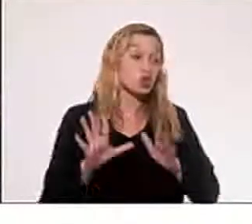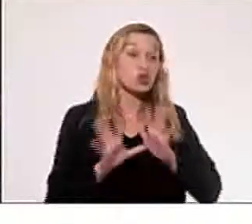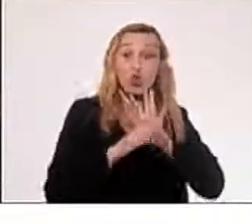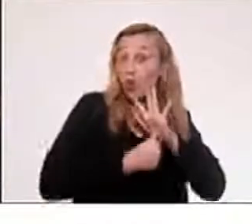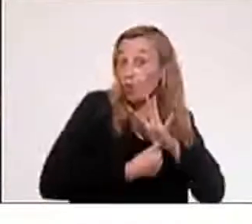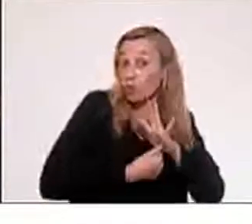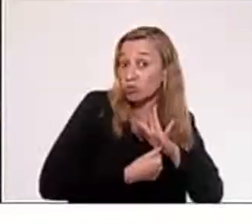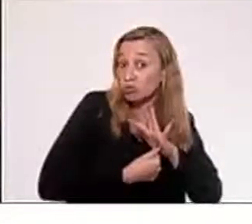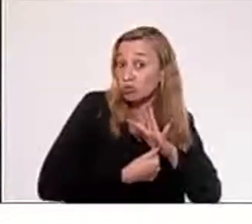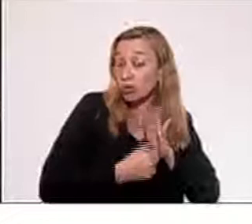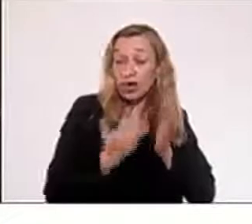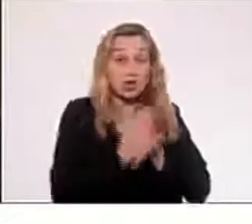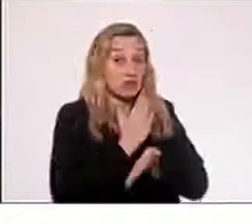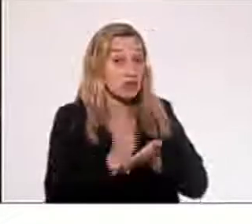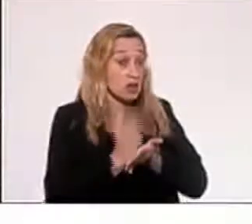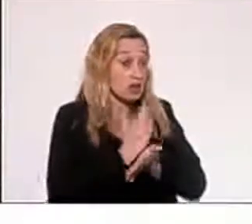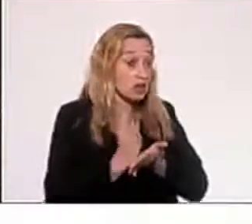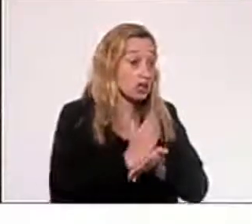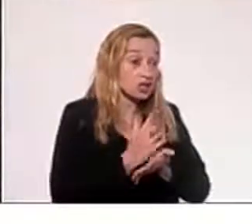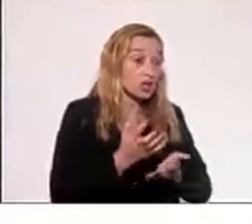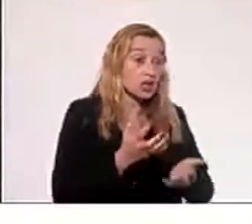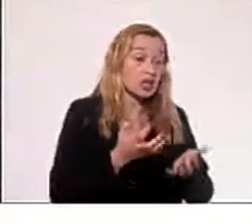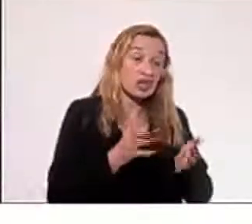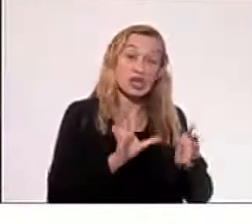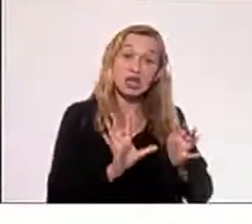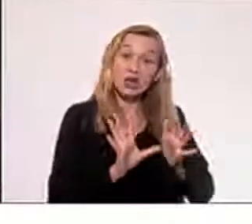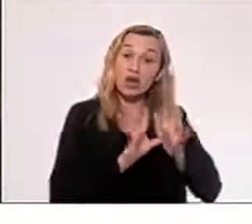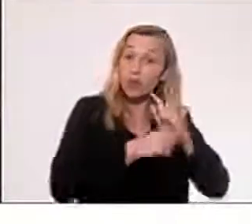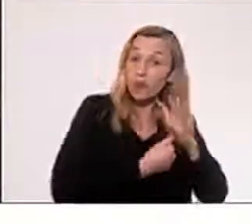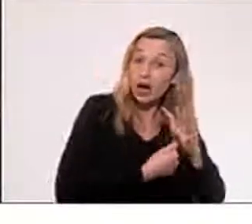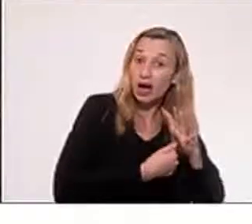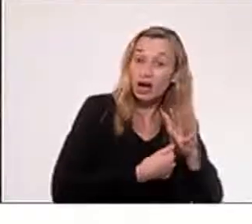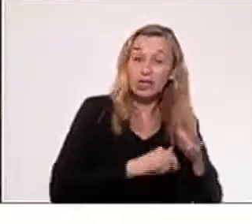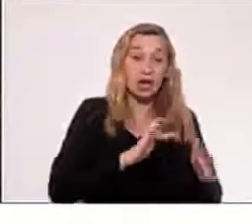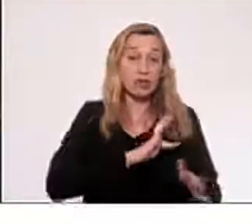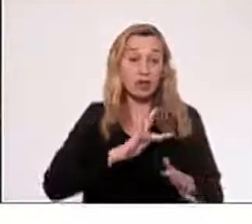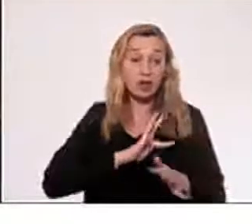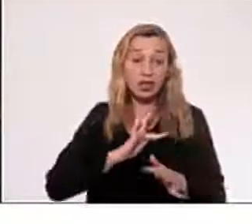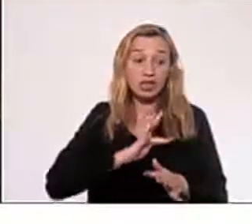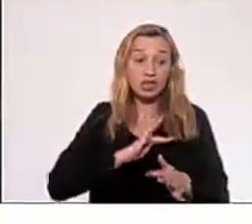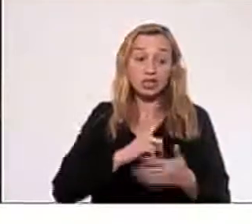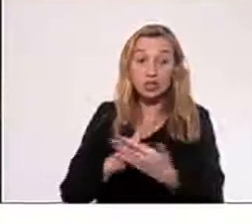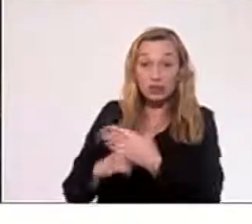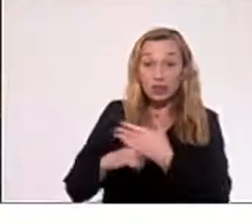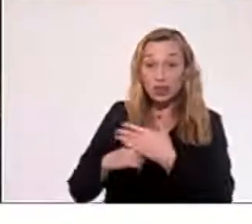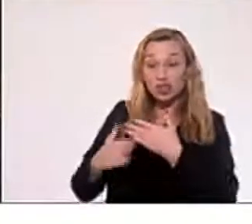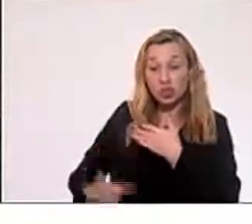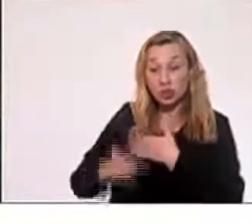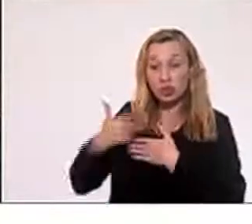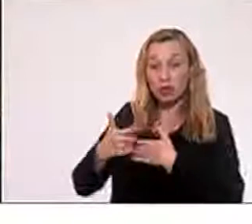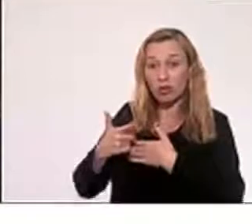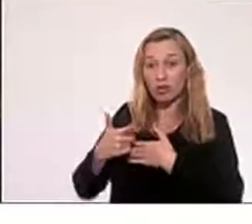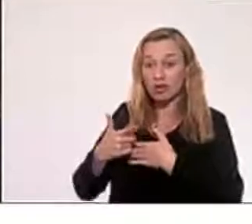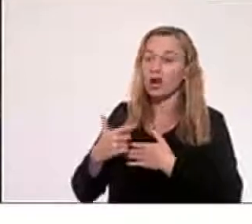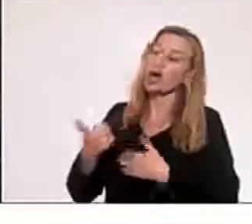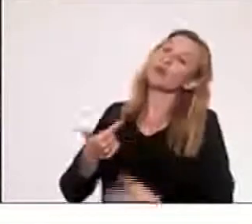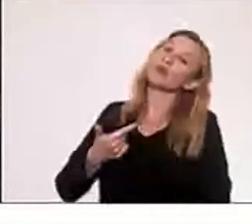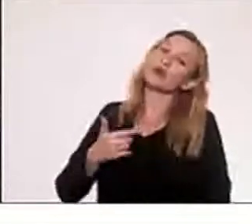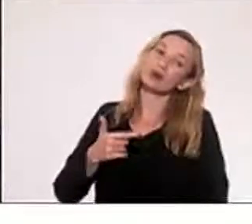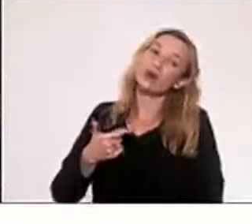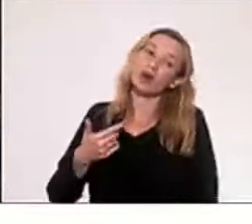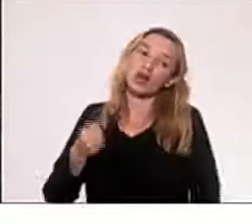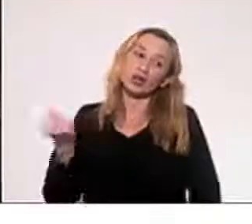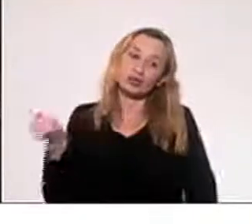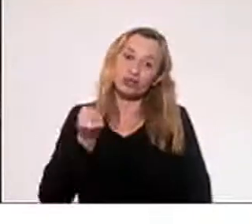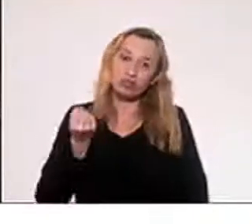latrocínio. Ou seja, tentaram reagir a um roubo e aí vieram a ser